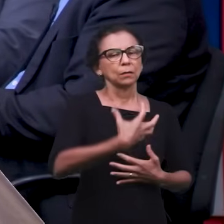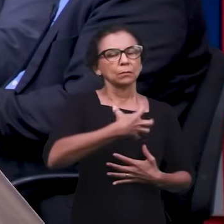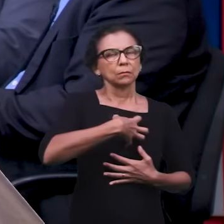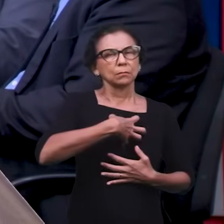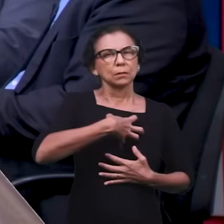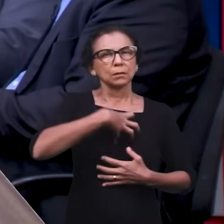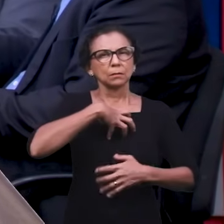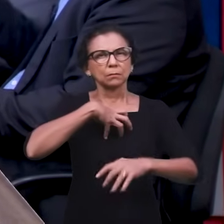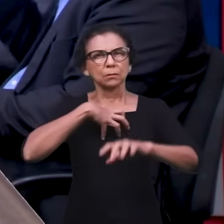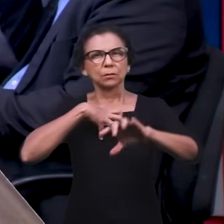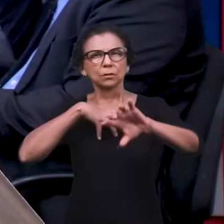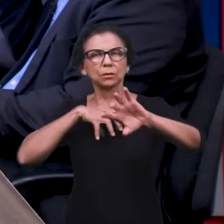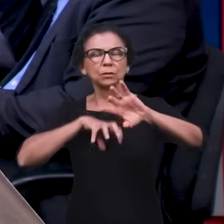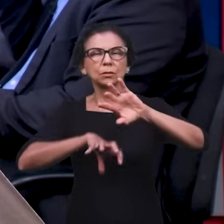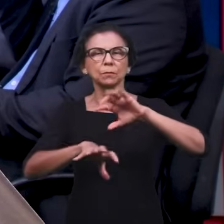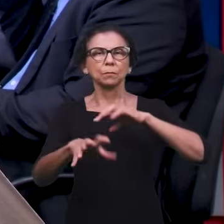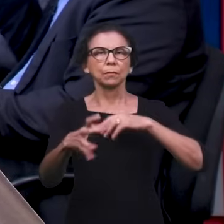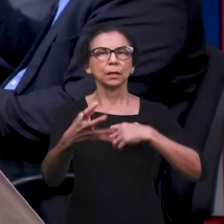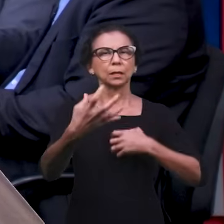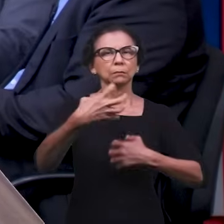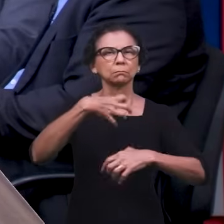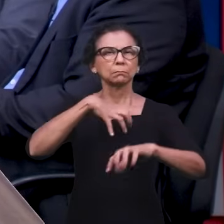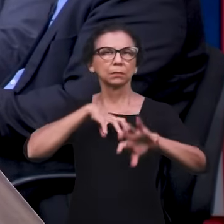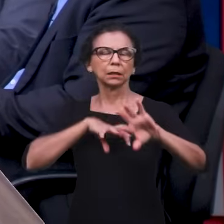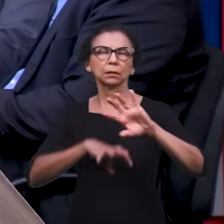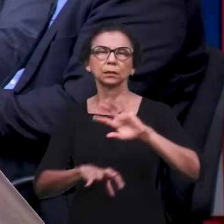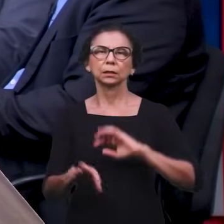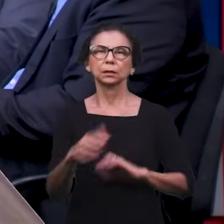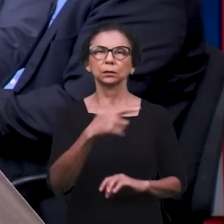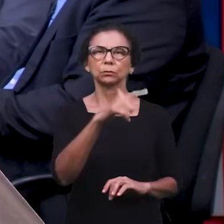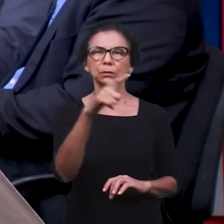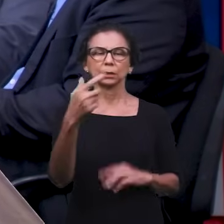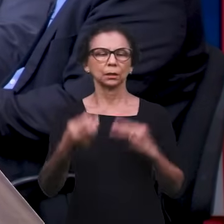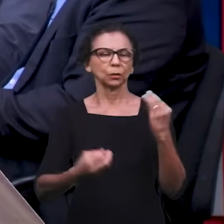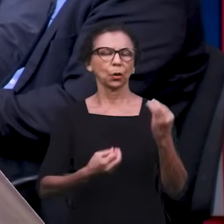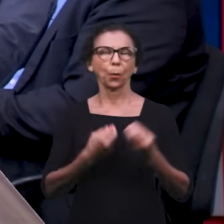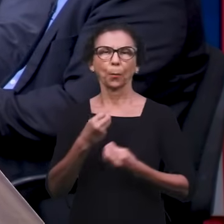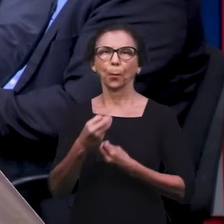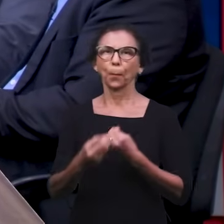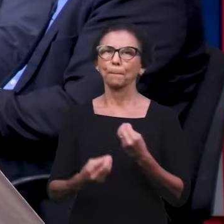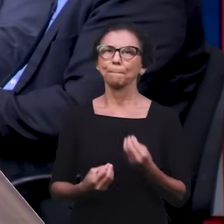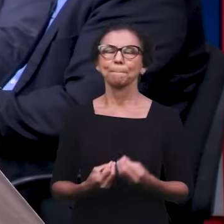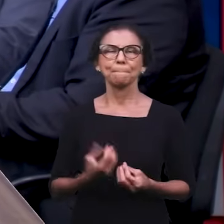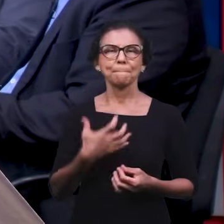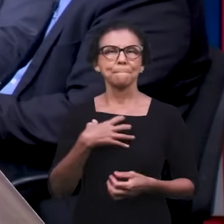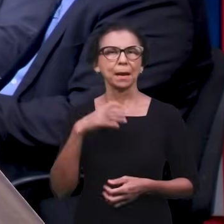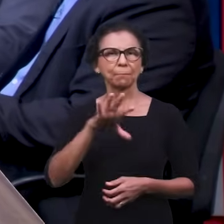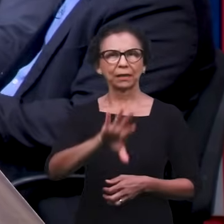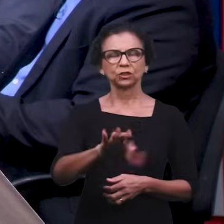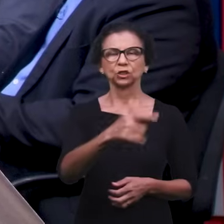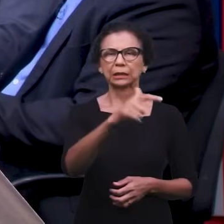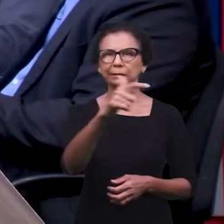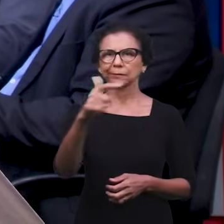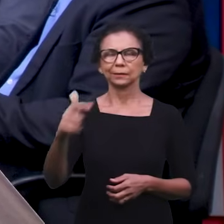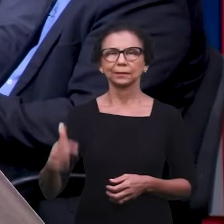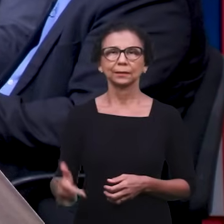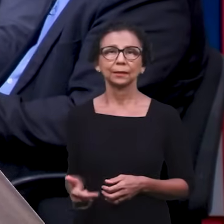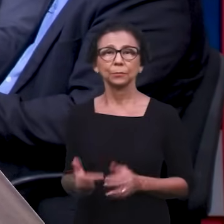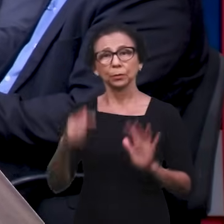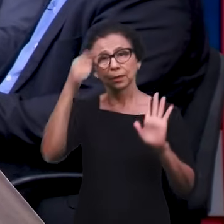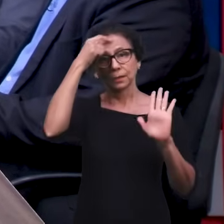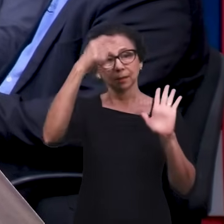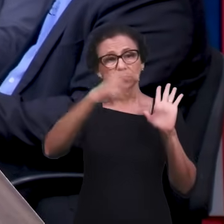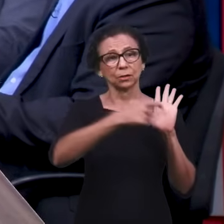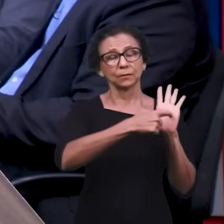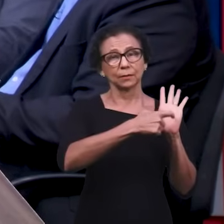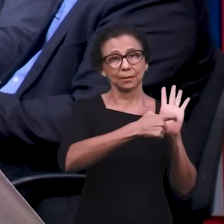né, para uma outra pessoa, né, para passar essa experiência. Na verdade, a máquina, ela